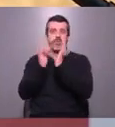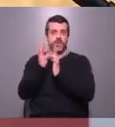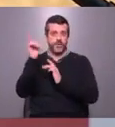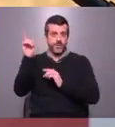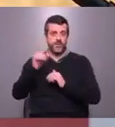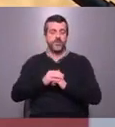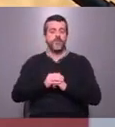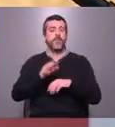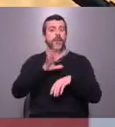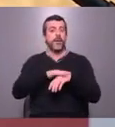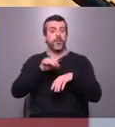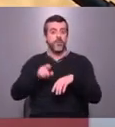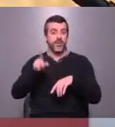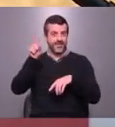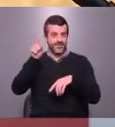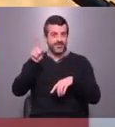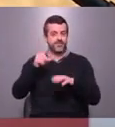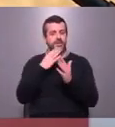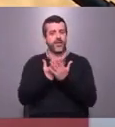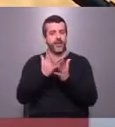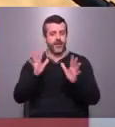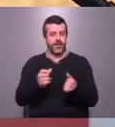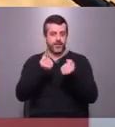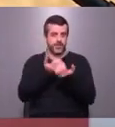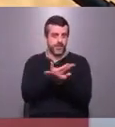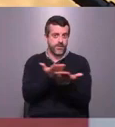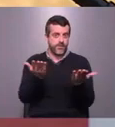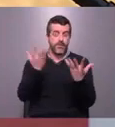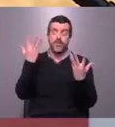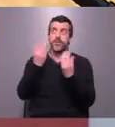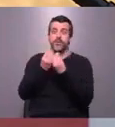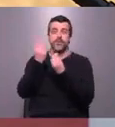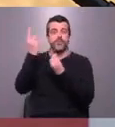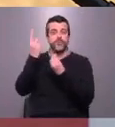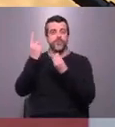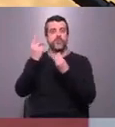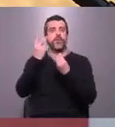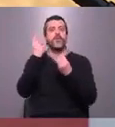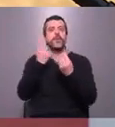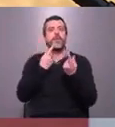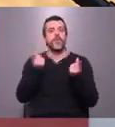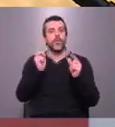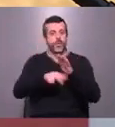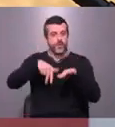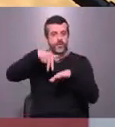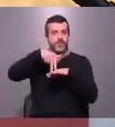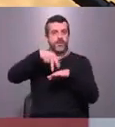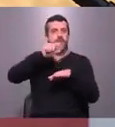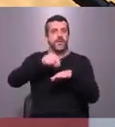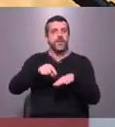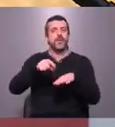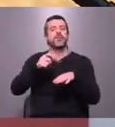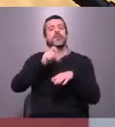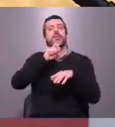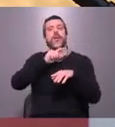pela graça que foste salvos, e com Ele nos ressuscitou, e com Ele nos fez